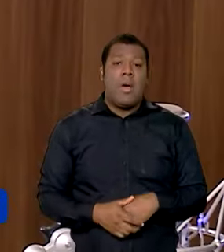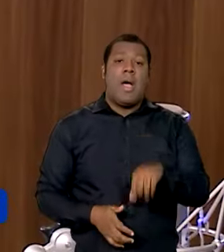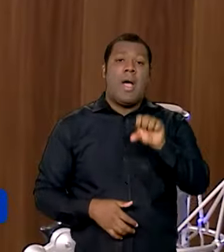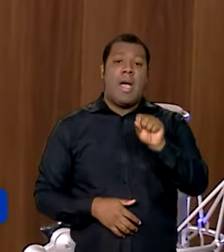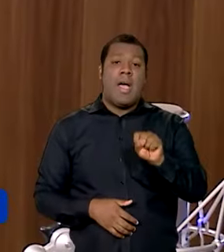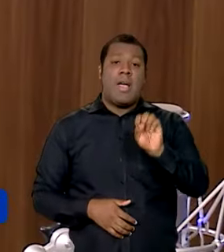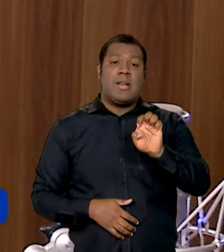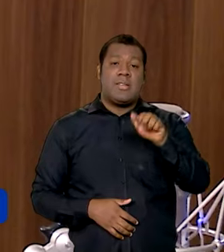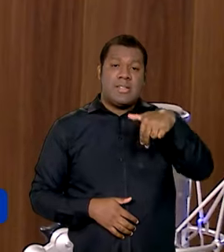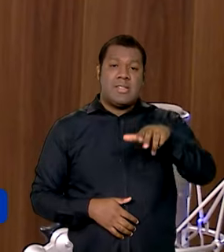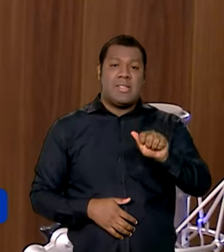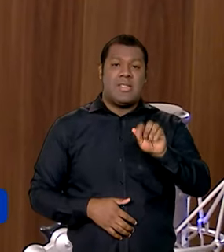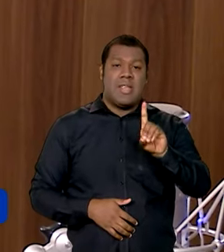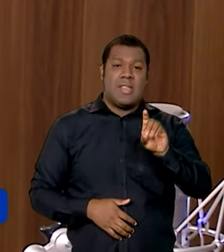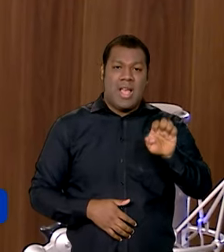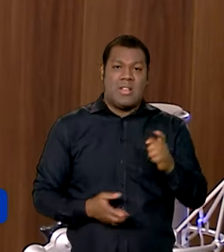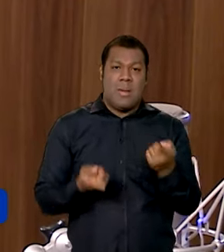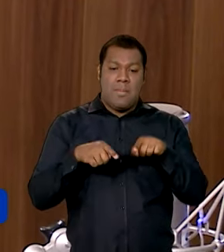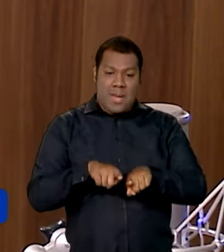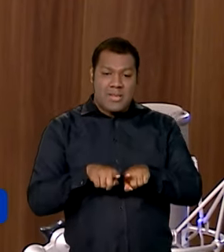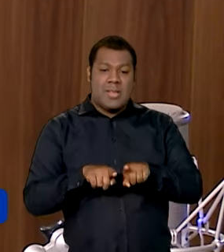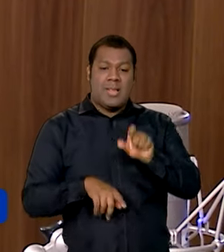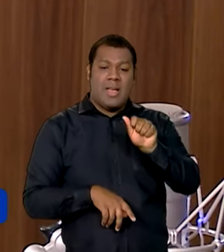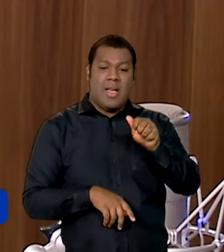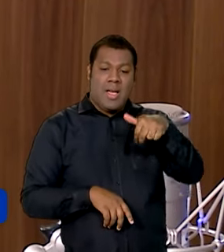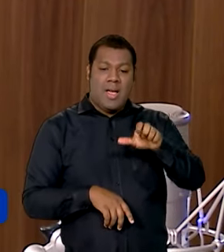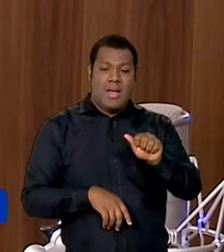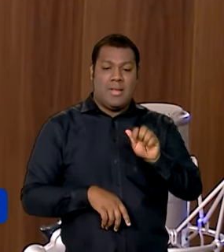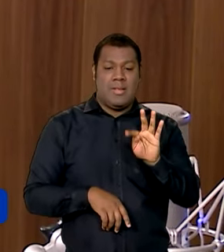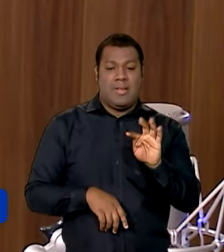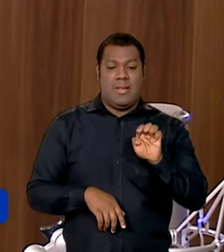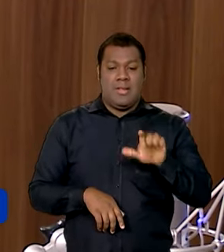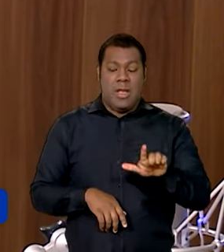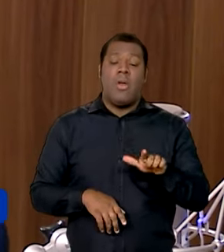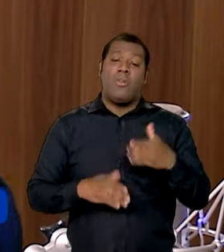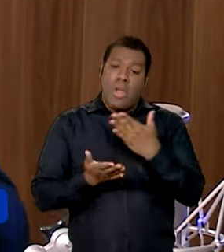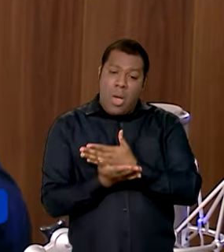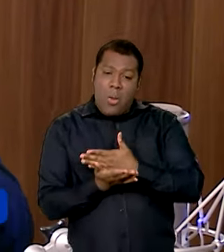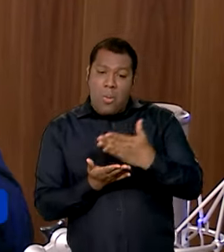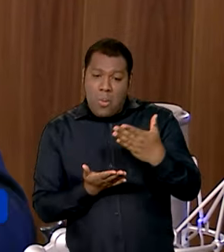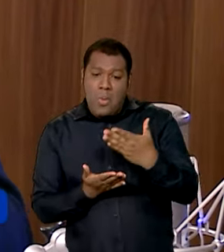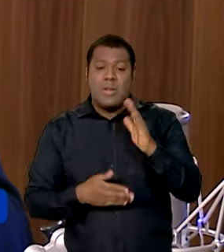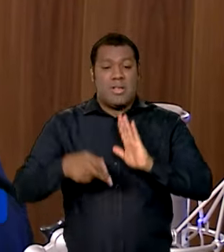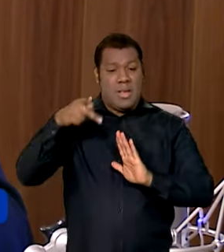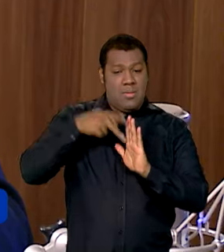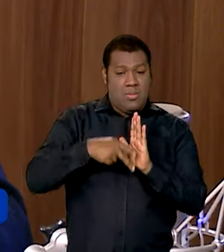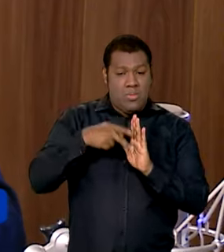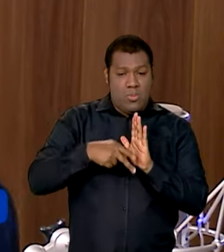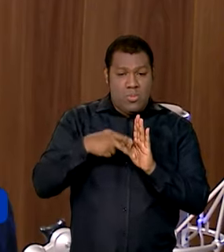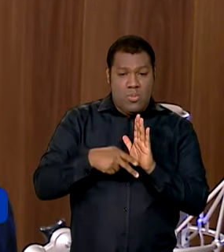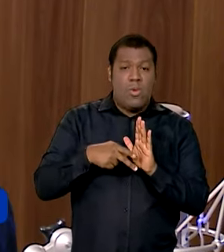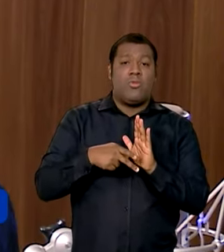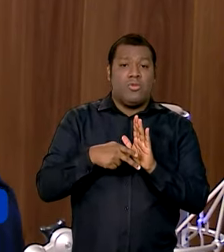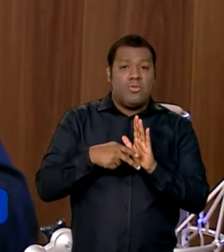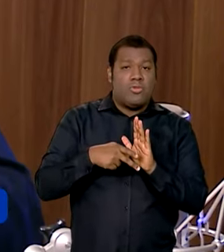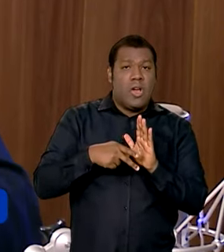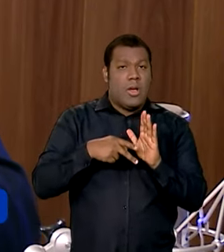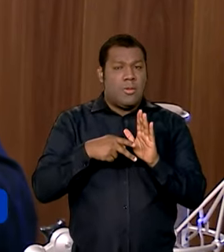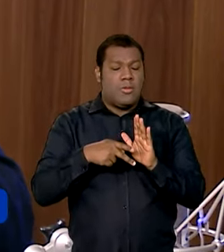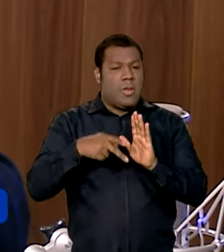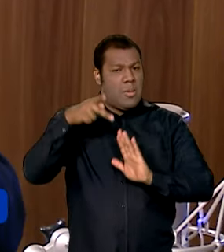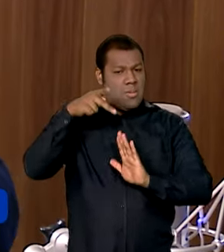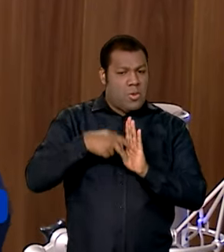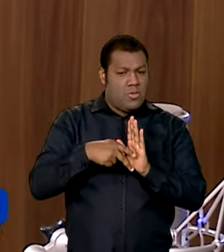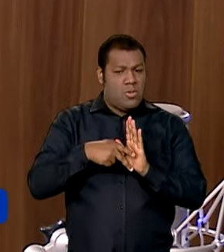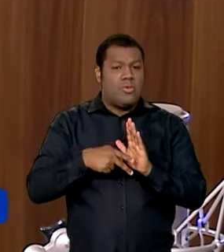Anatel Então tá tudo pronto pra gente começar o programa de alerta também então quando você tem um plano nacional e um bom programa de alerta você